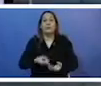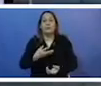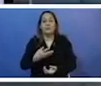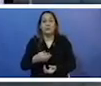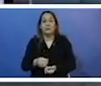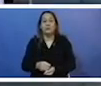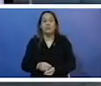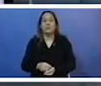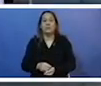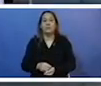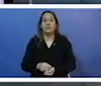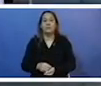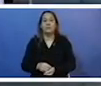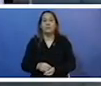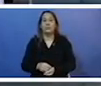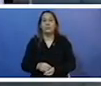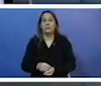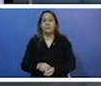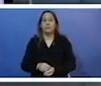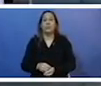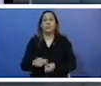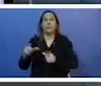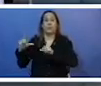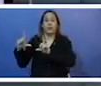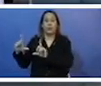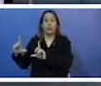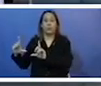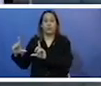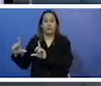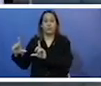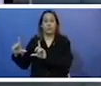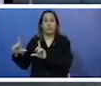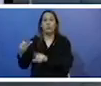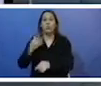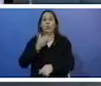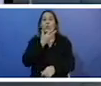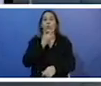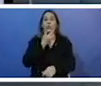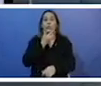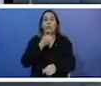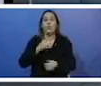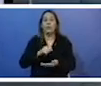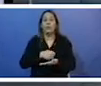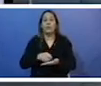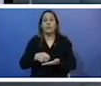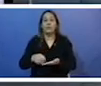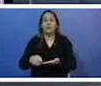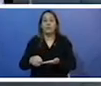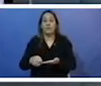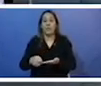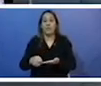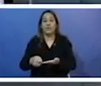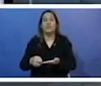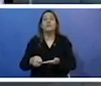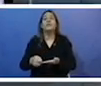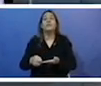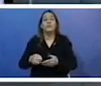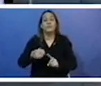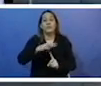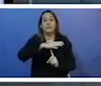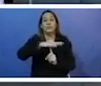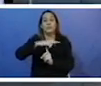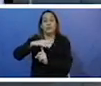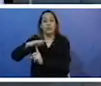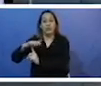folhas comuns. E olha aqui um cordelista, ó. Tá vendo? Ele tá lá numa feira, olha lá,